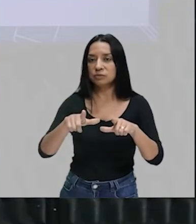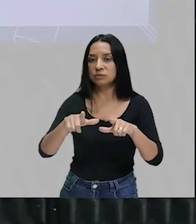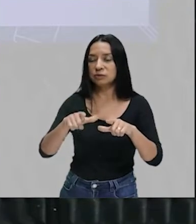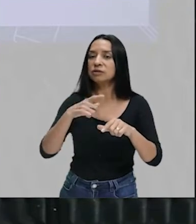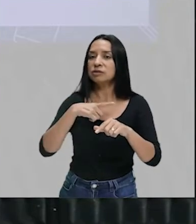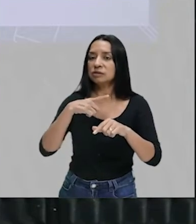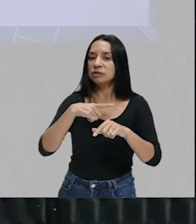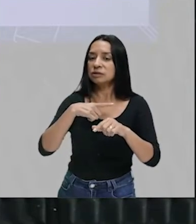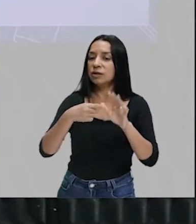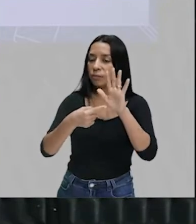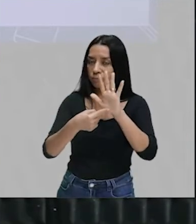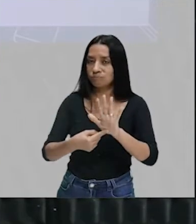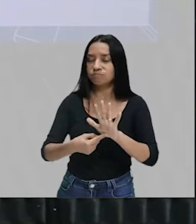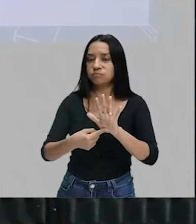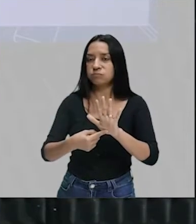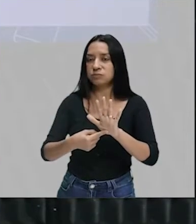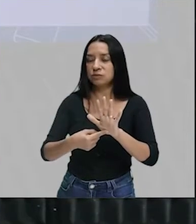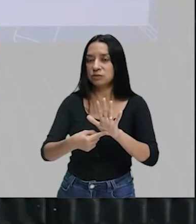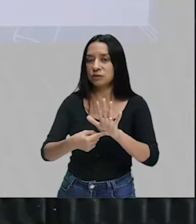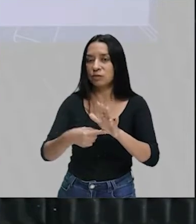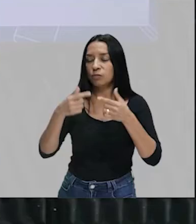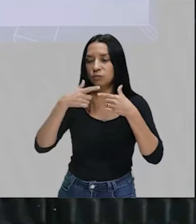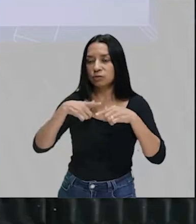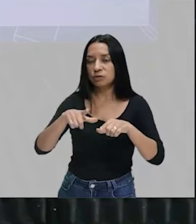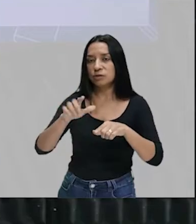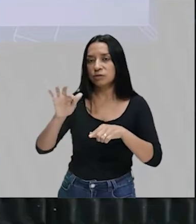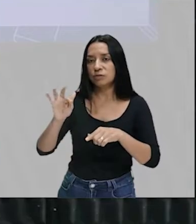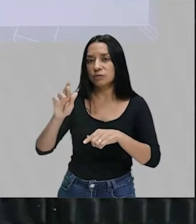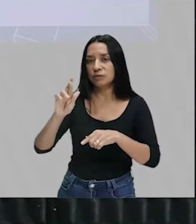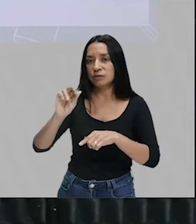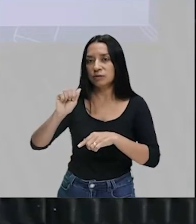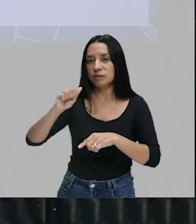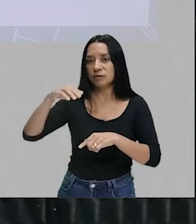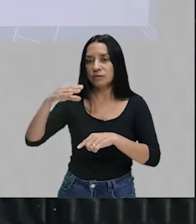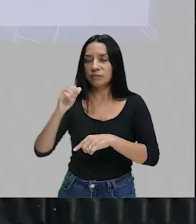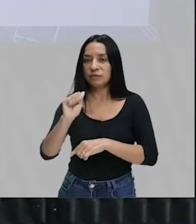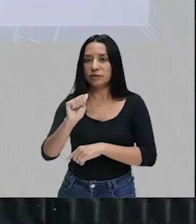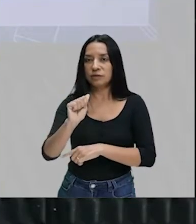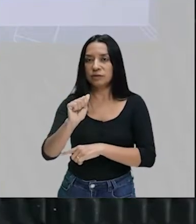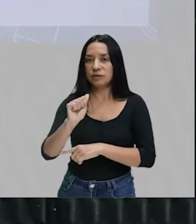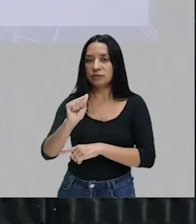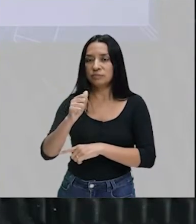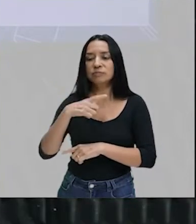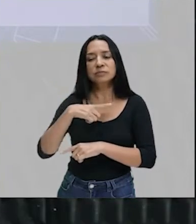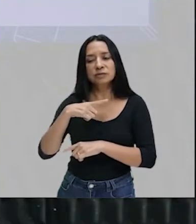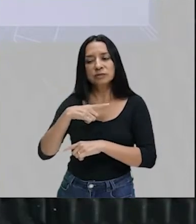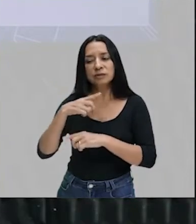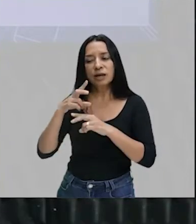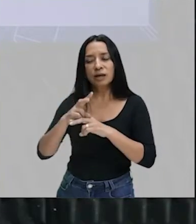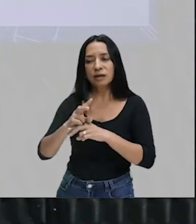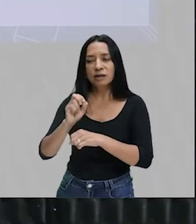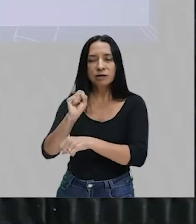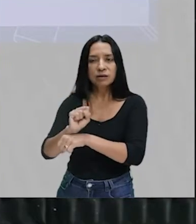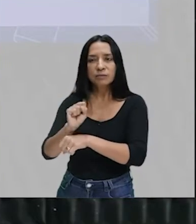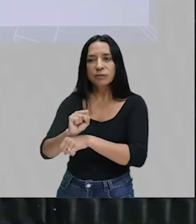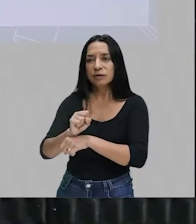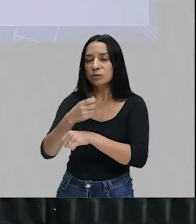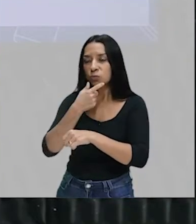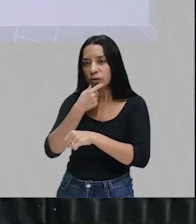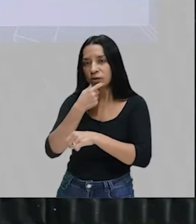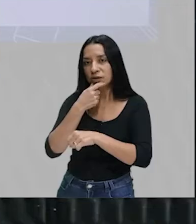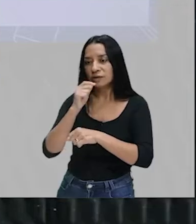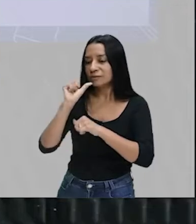de língua Franca tá como tem-se uma expectativa de que futuramente não seja mais em inglês e outro idioma possa